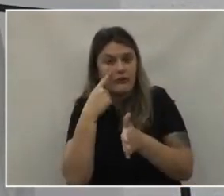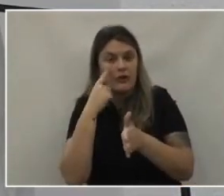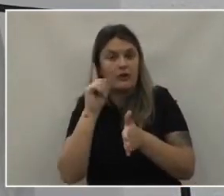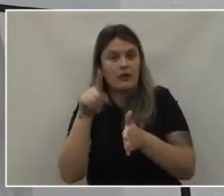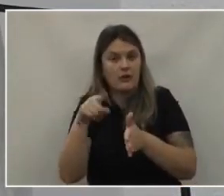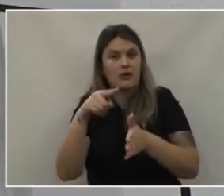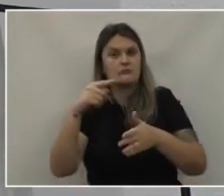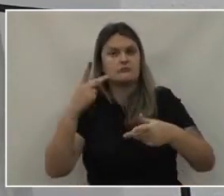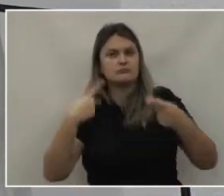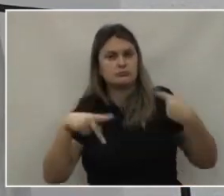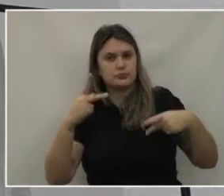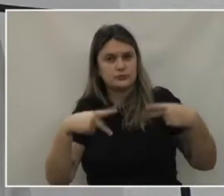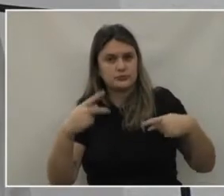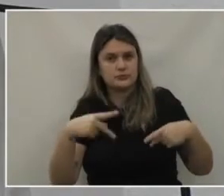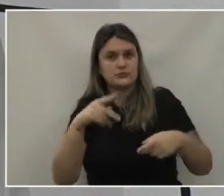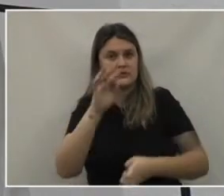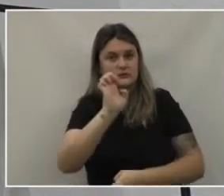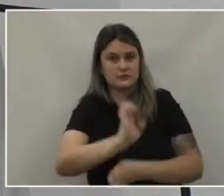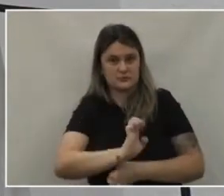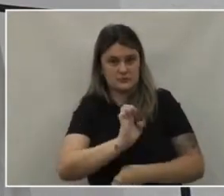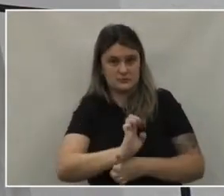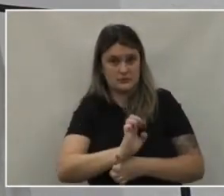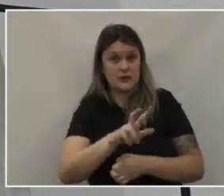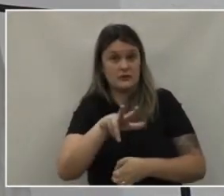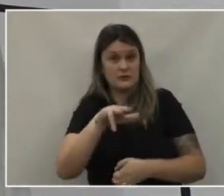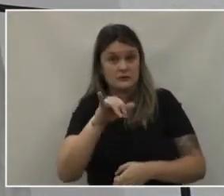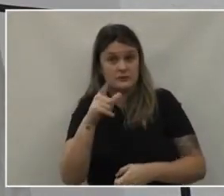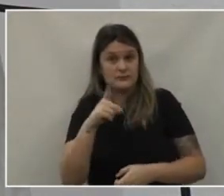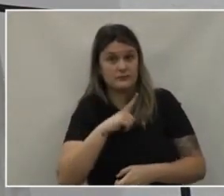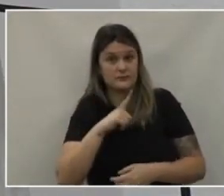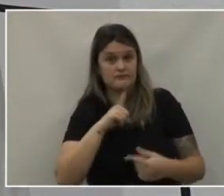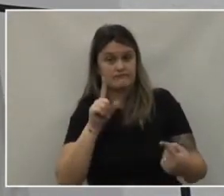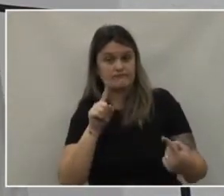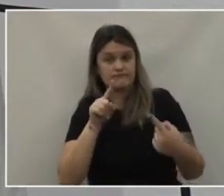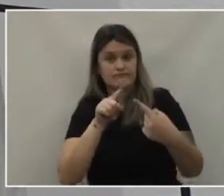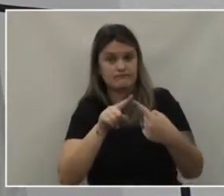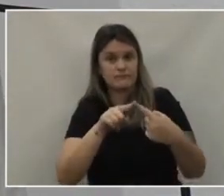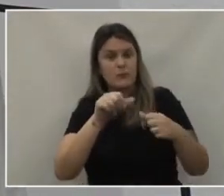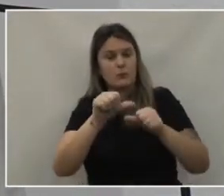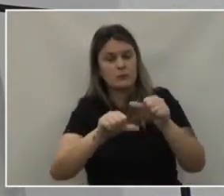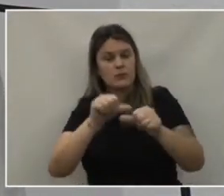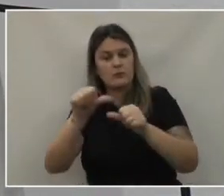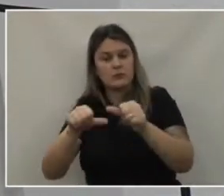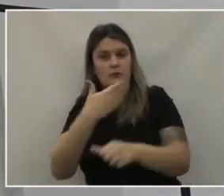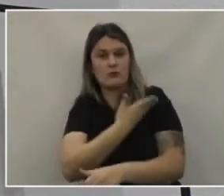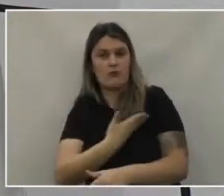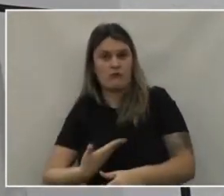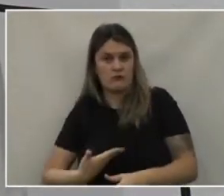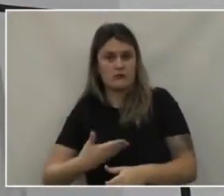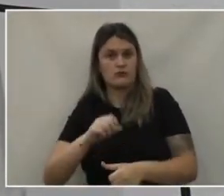uma política de Estado, que vai passar por vários governos.